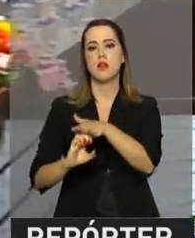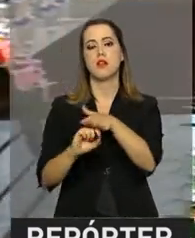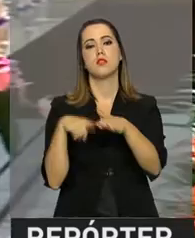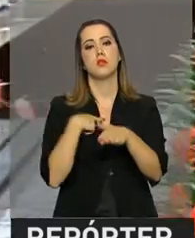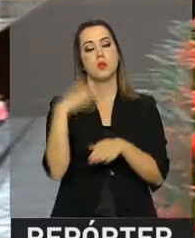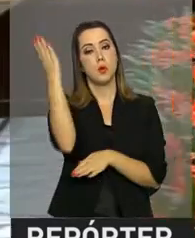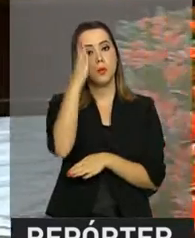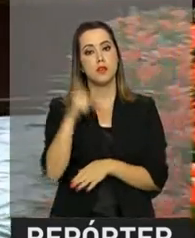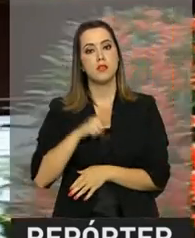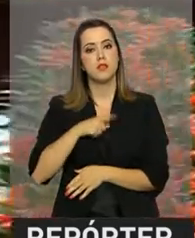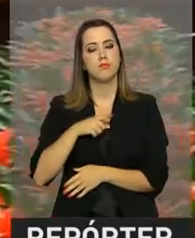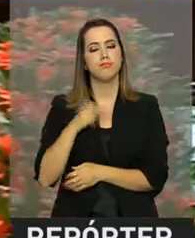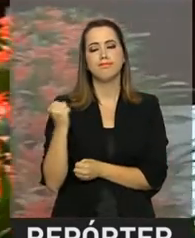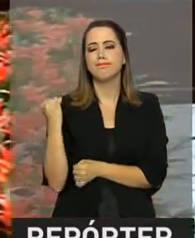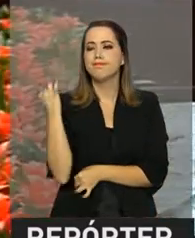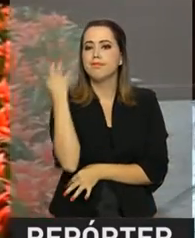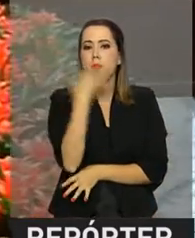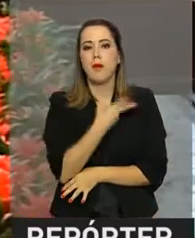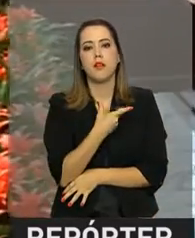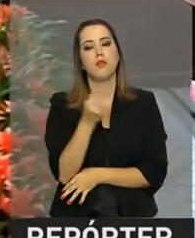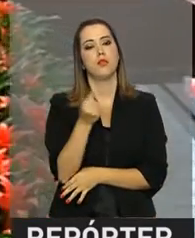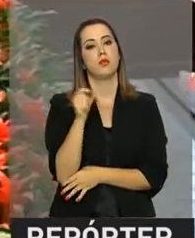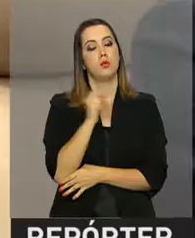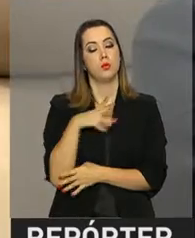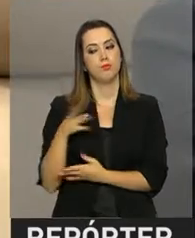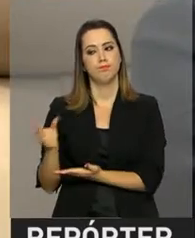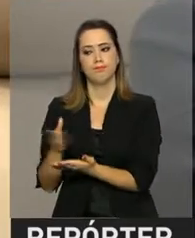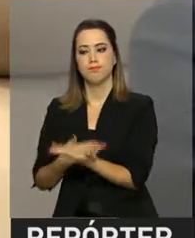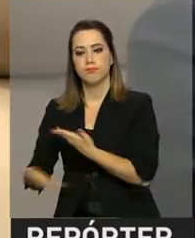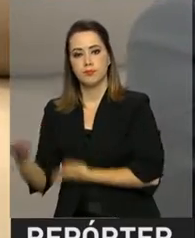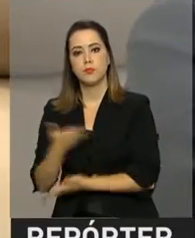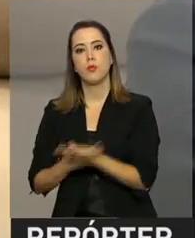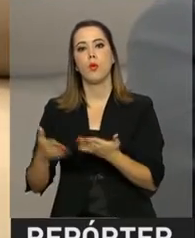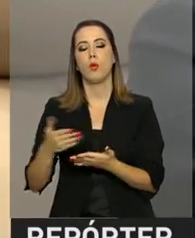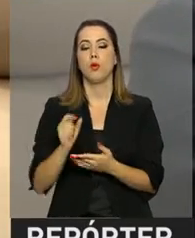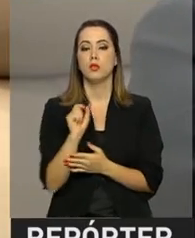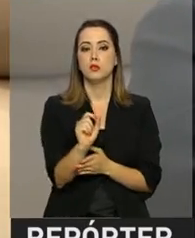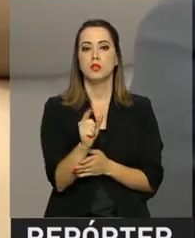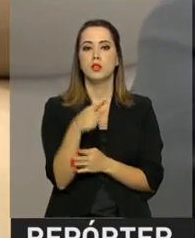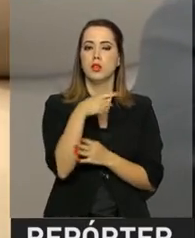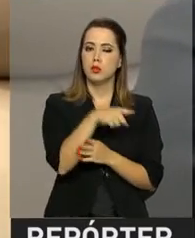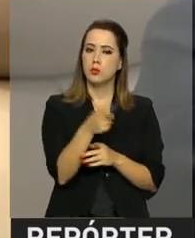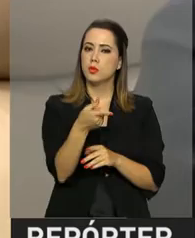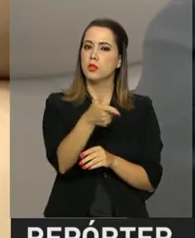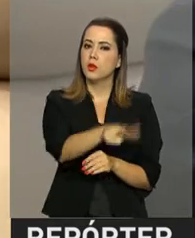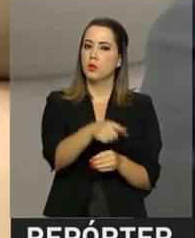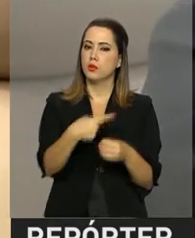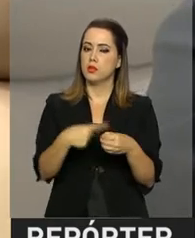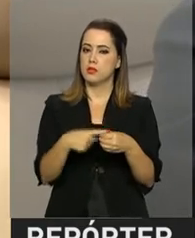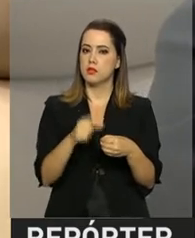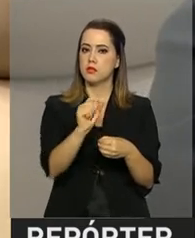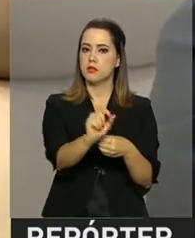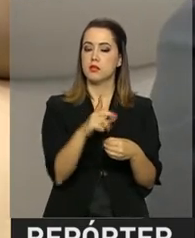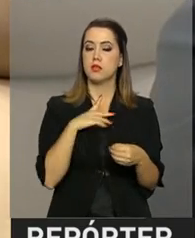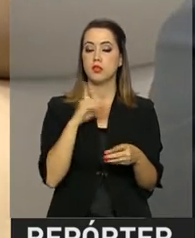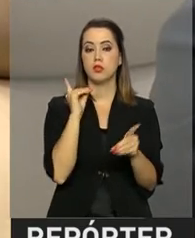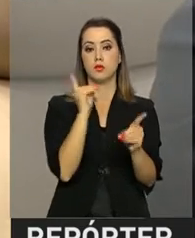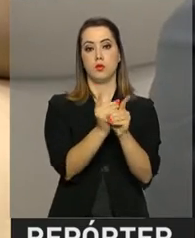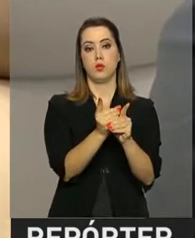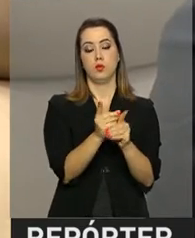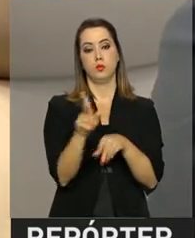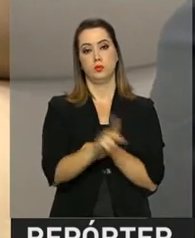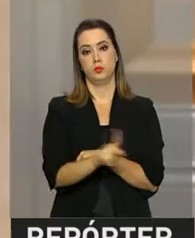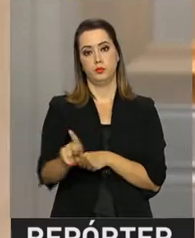apresenta ótimas oportunidades de negócios. Já em Hangzhou, o presidente Michel Temer teve um encontro com o presidente